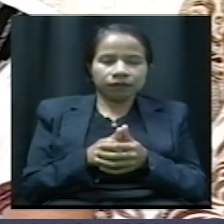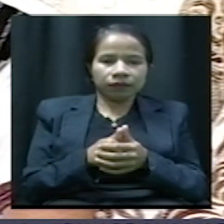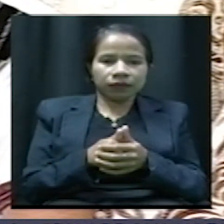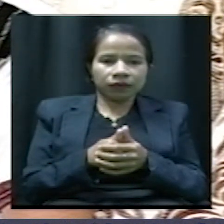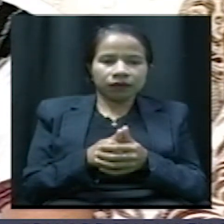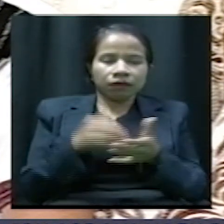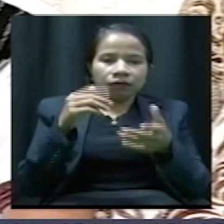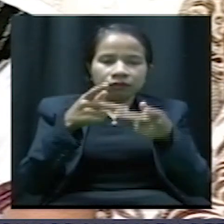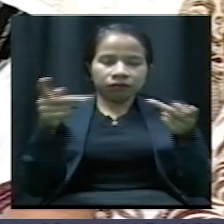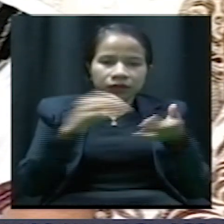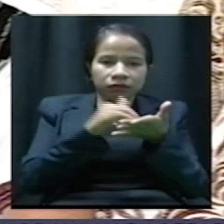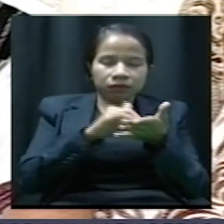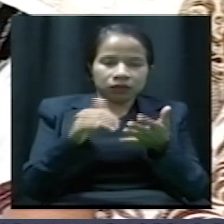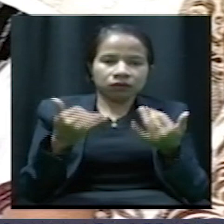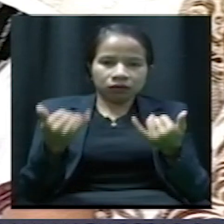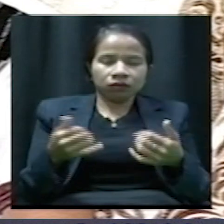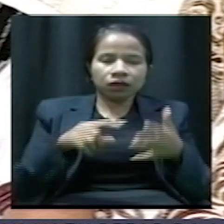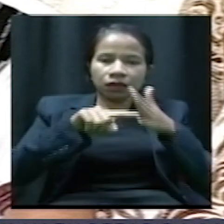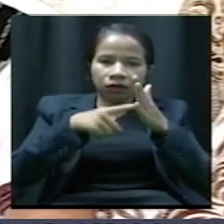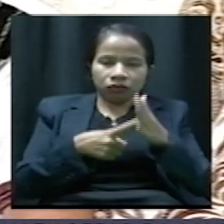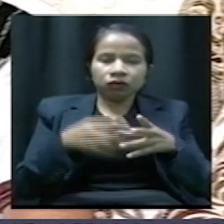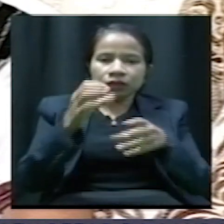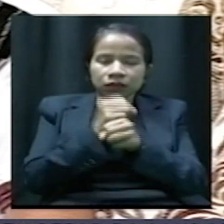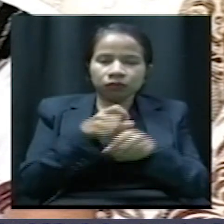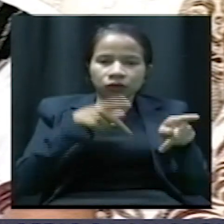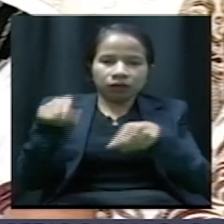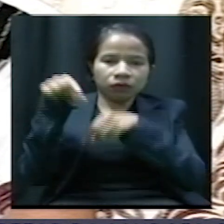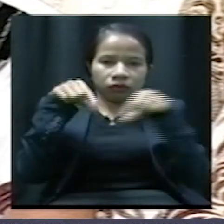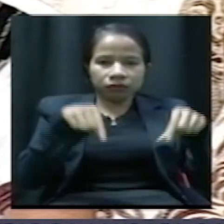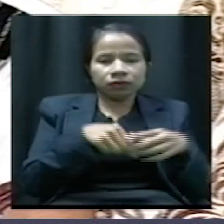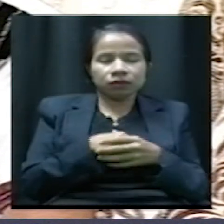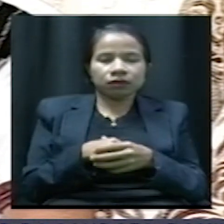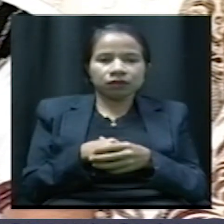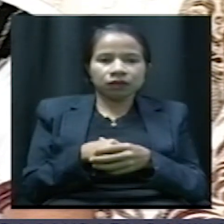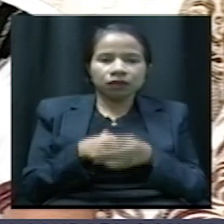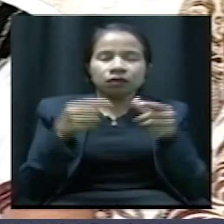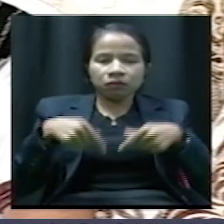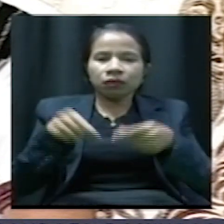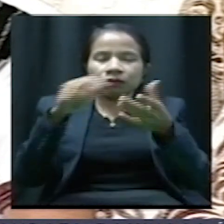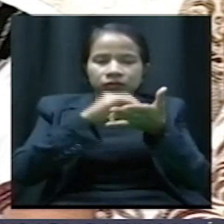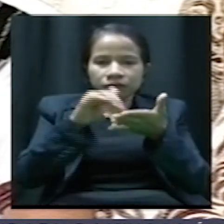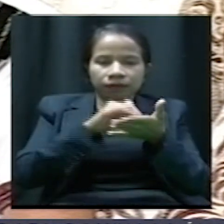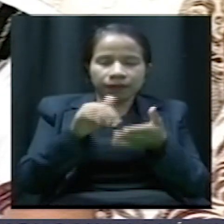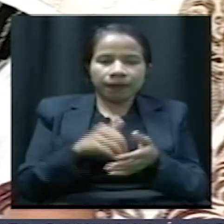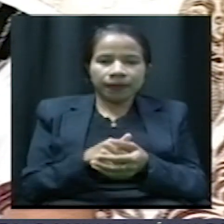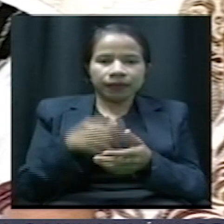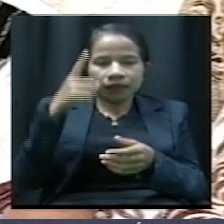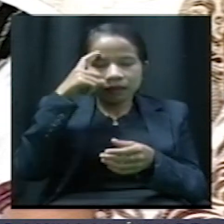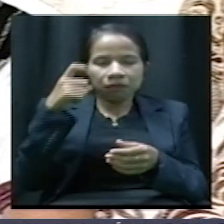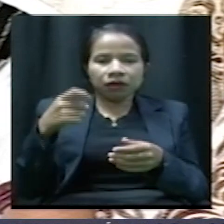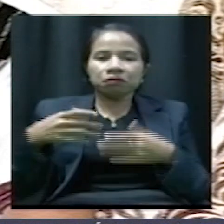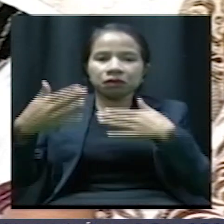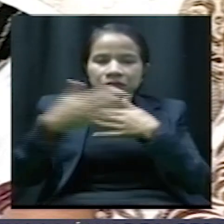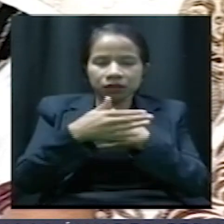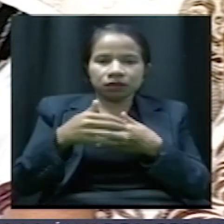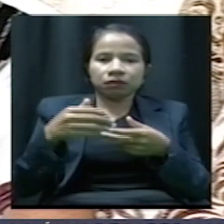sira katak centro formação sira dadauk ne komesao na simu e mahut deficiência. Ne batuir formação sira tamane hak